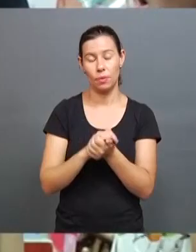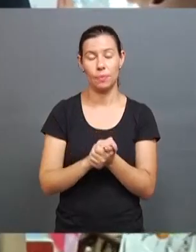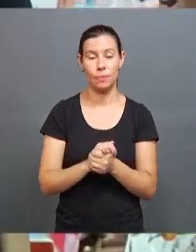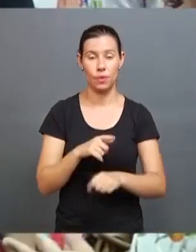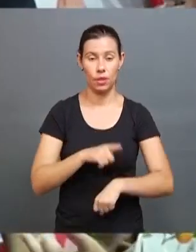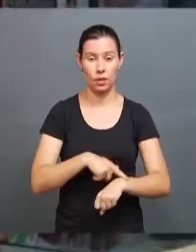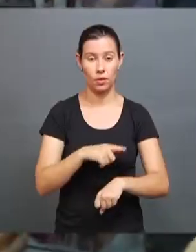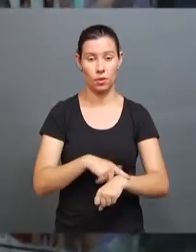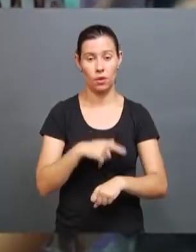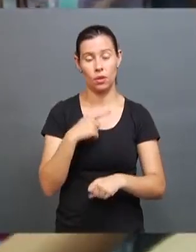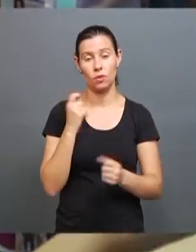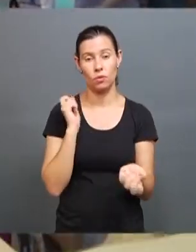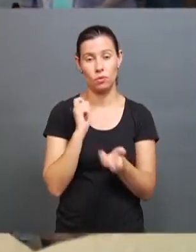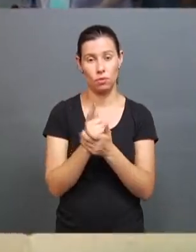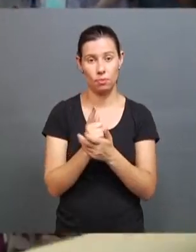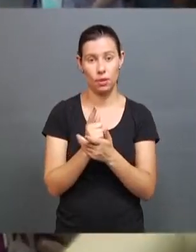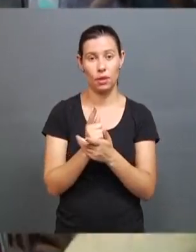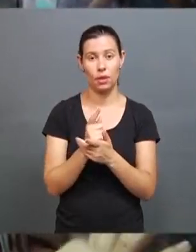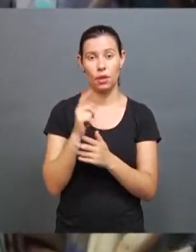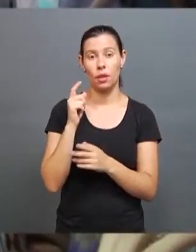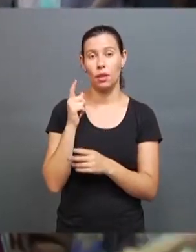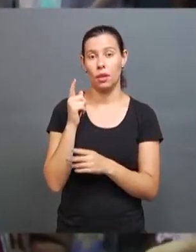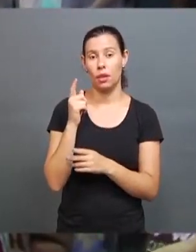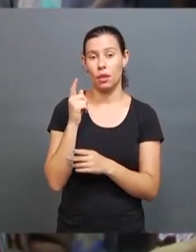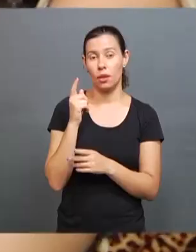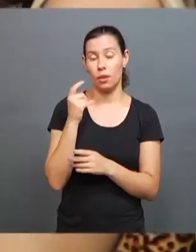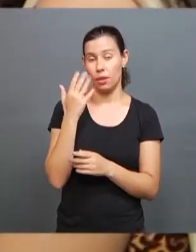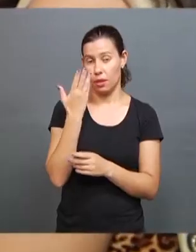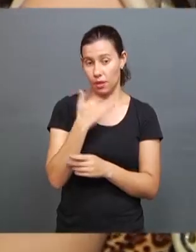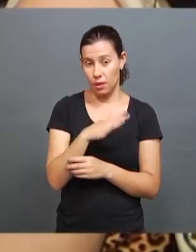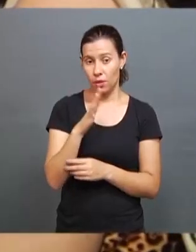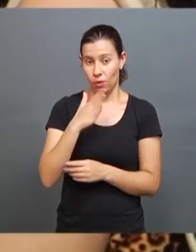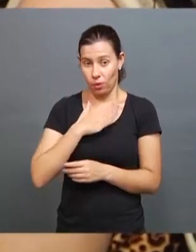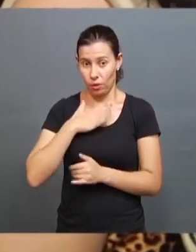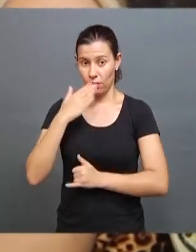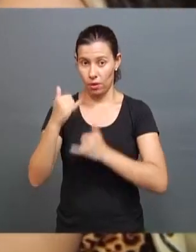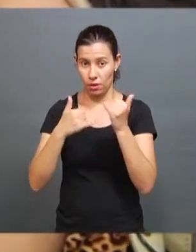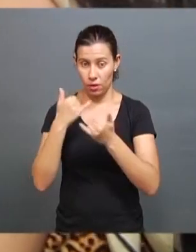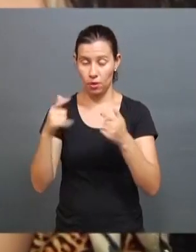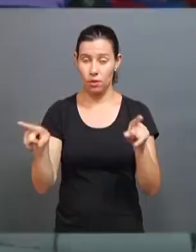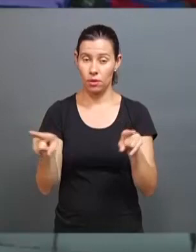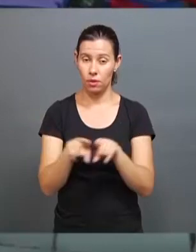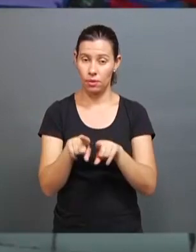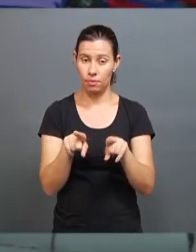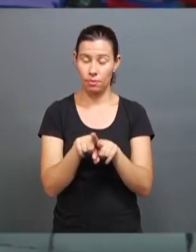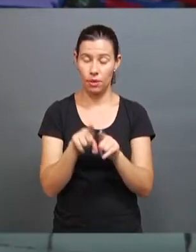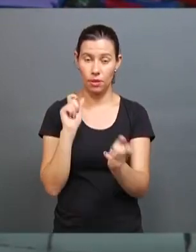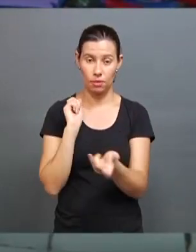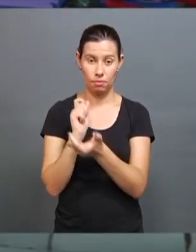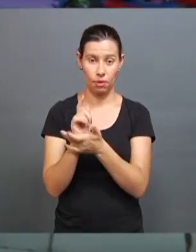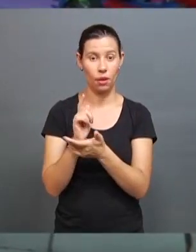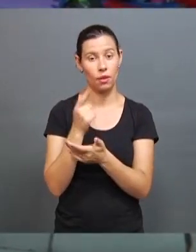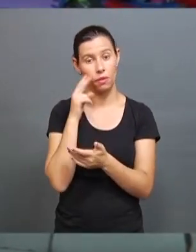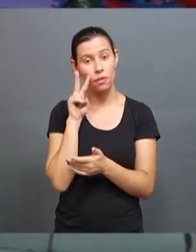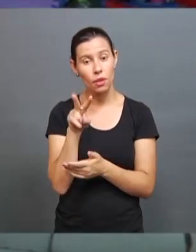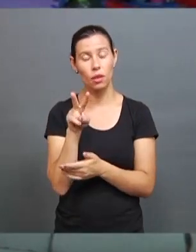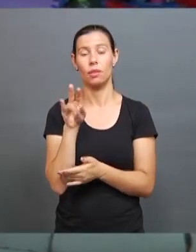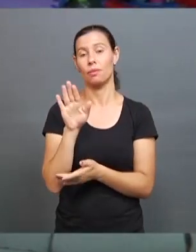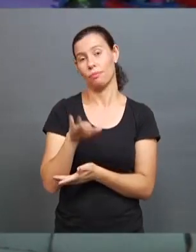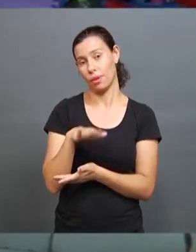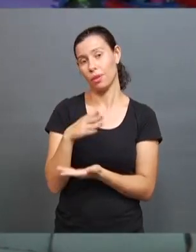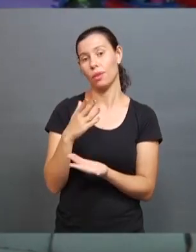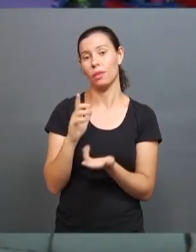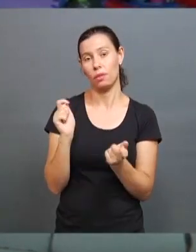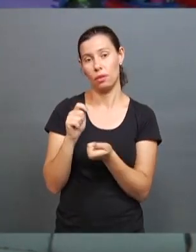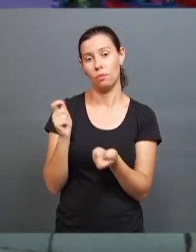comprar, o brinquedo tem que agradar a criança e também o bolso de quem está comprando. Estou dando uma olhada, vendo as opções, procurando,